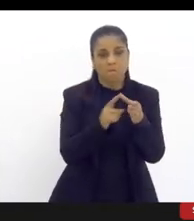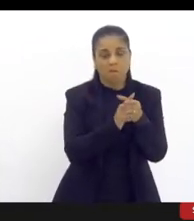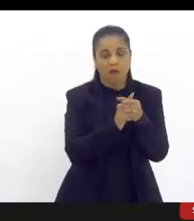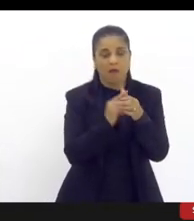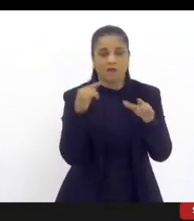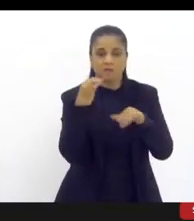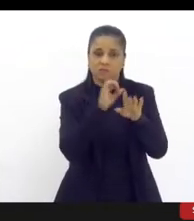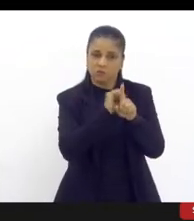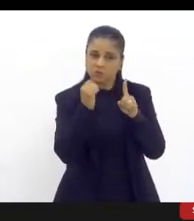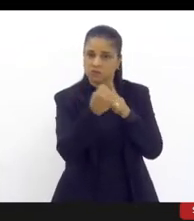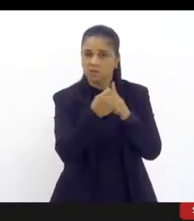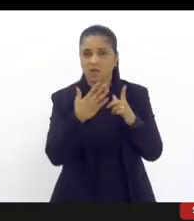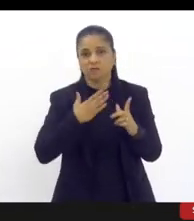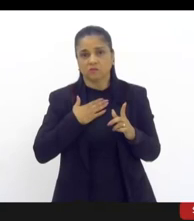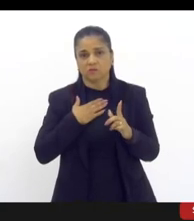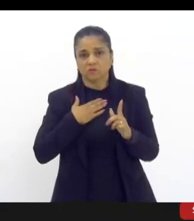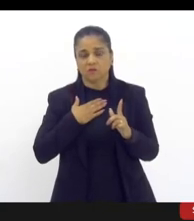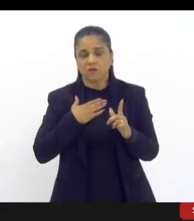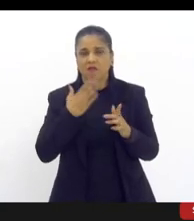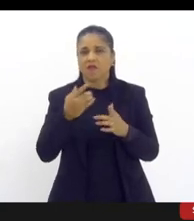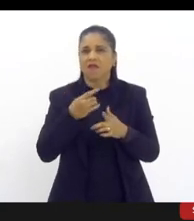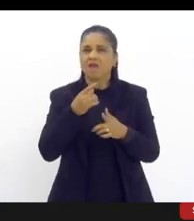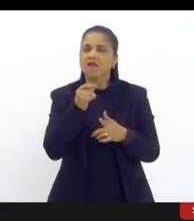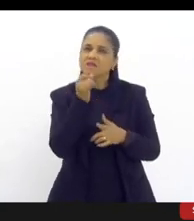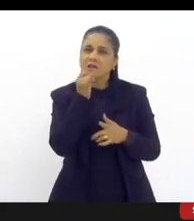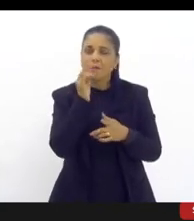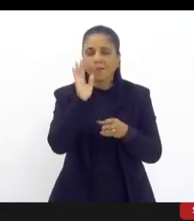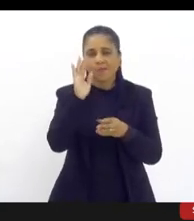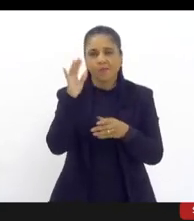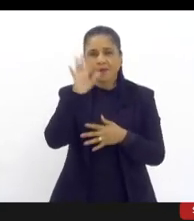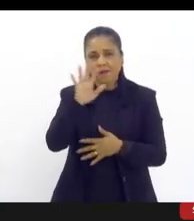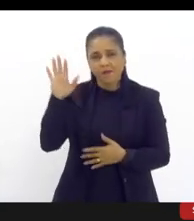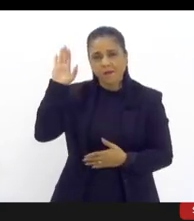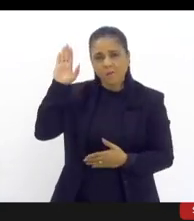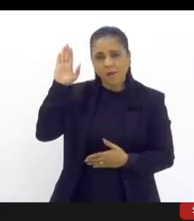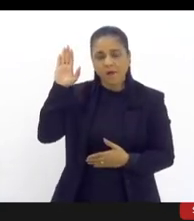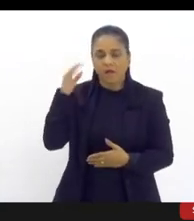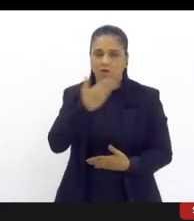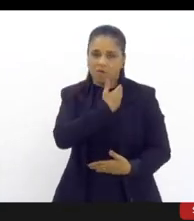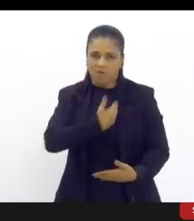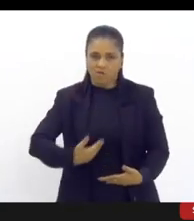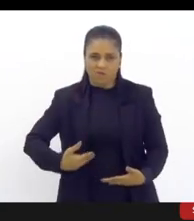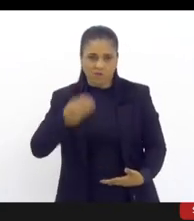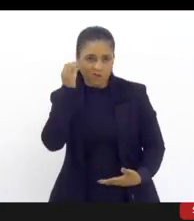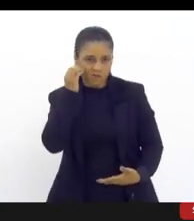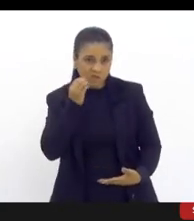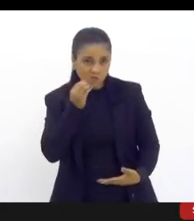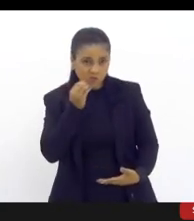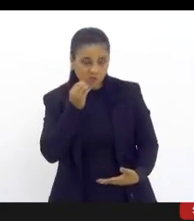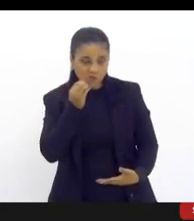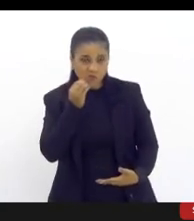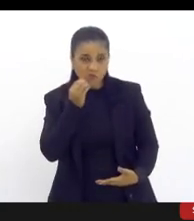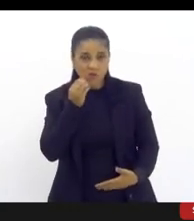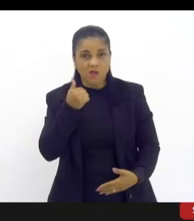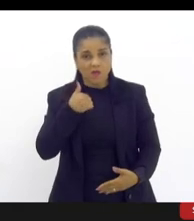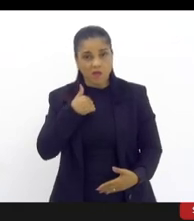por exemplo, quando foi na época da campanha do nosso querido governador, Cláudio Castro,